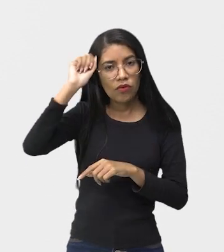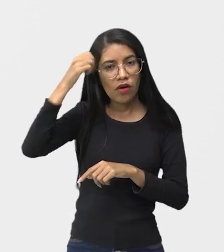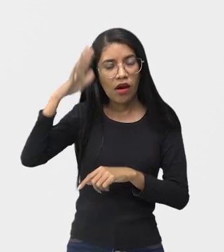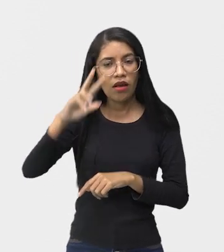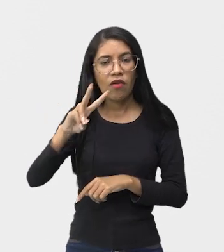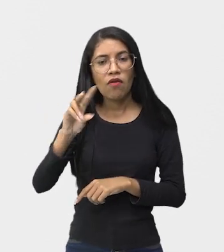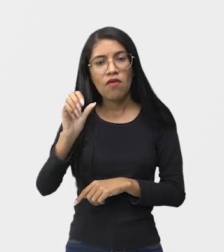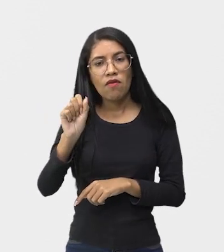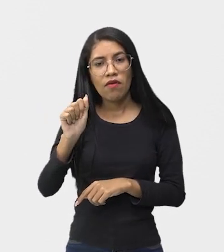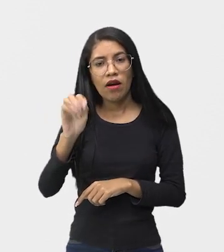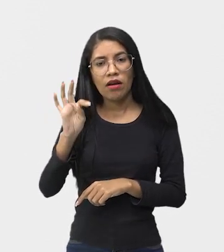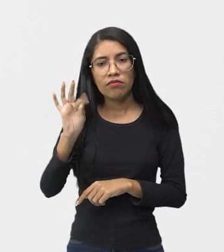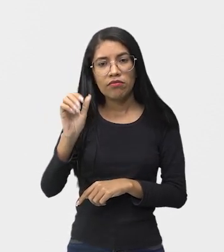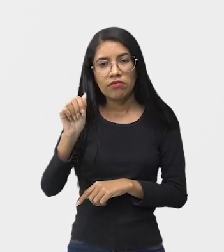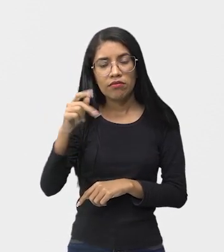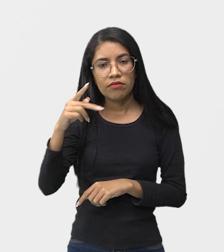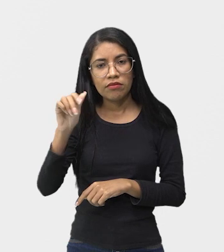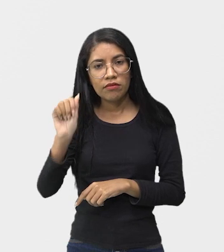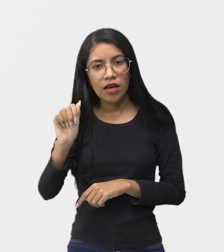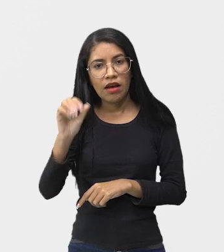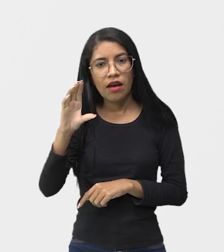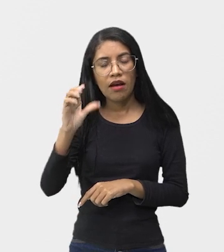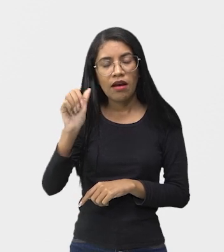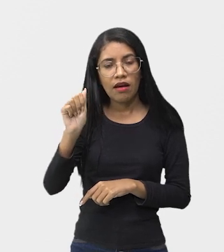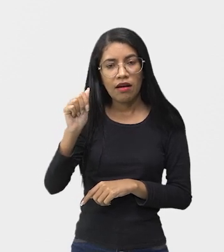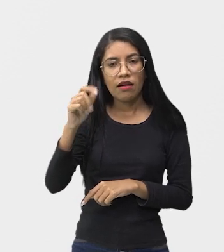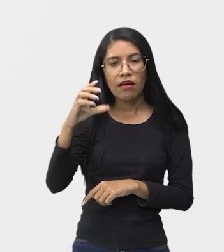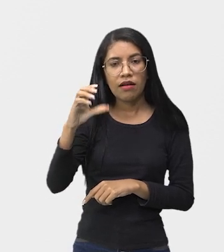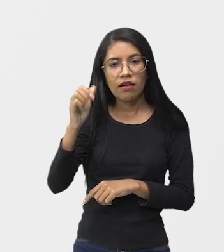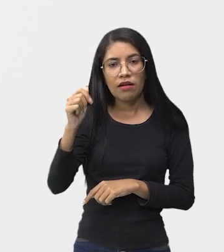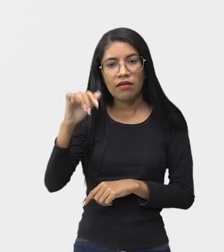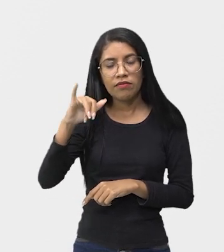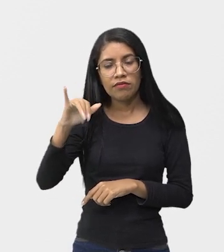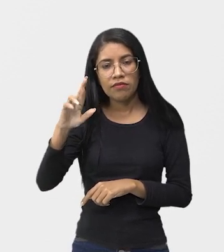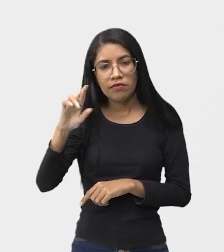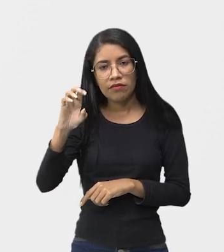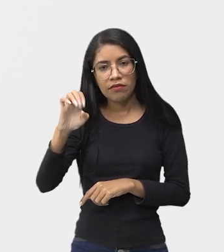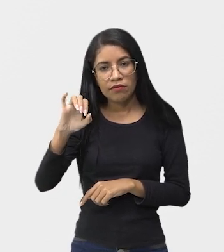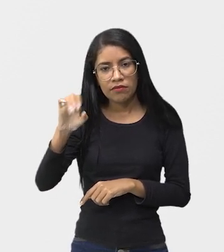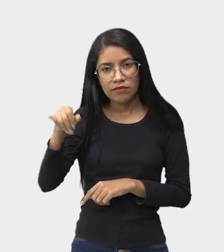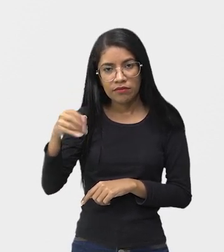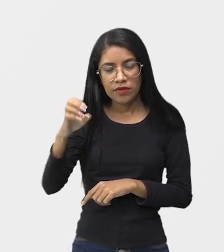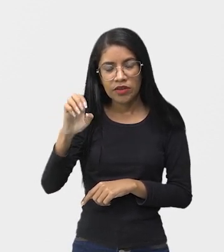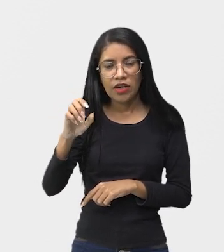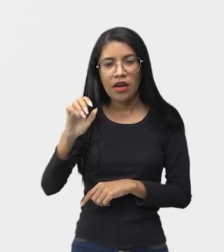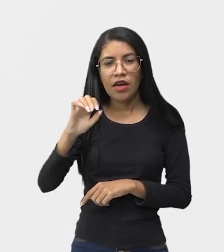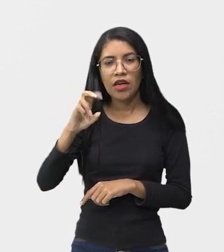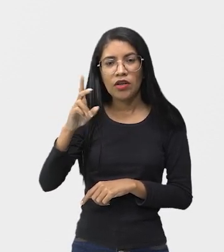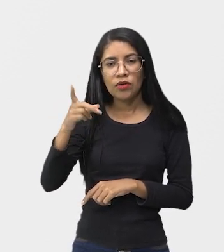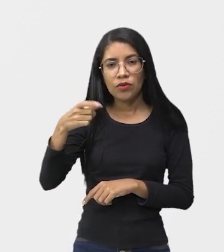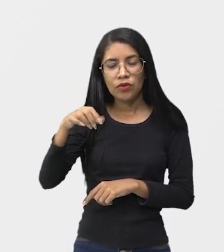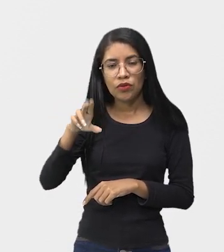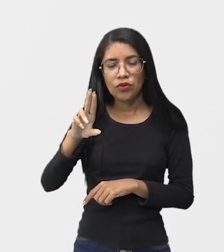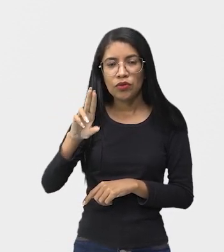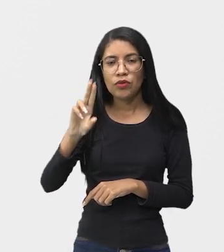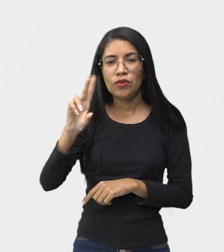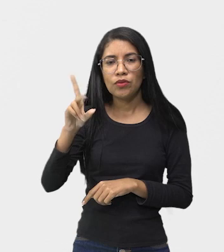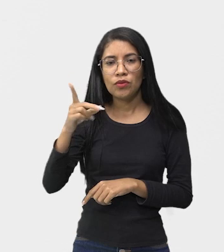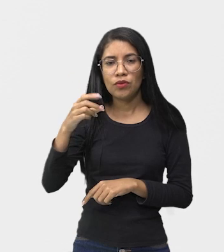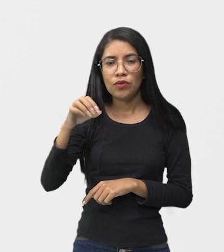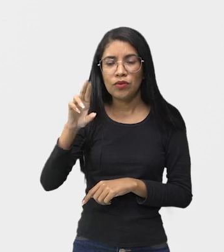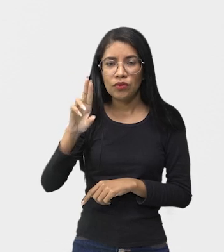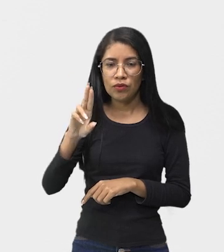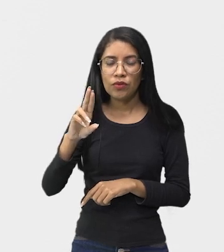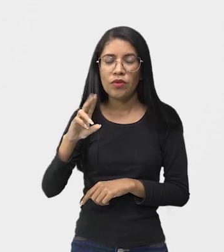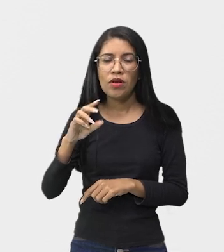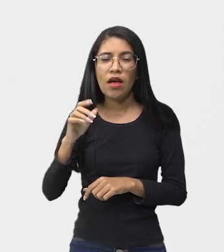o vatapá, acarajé, pamonha, munguzá, caruru, quiabo e chuchu. Temperos também